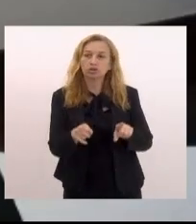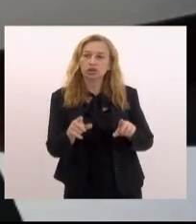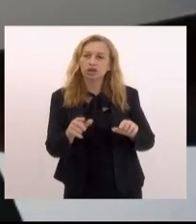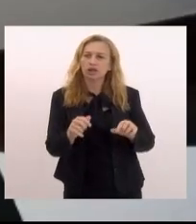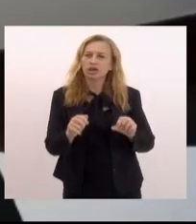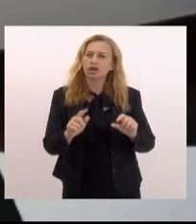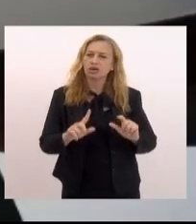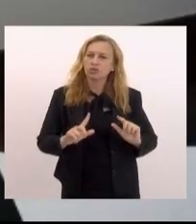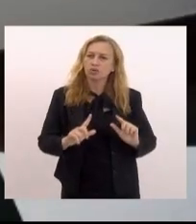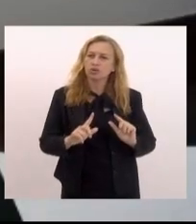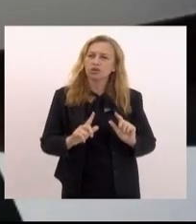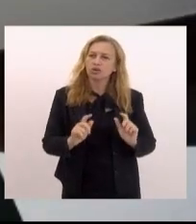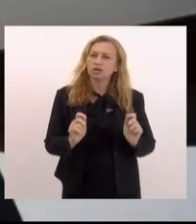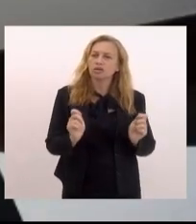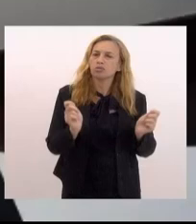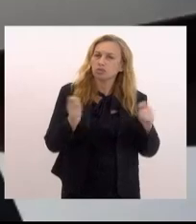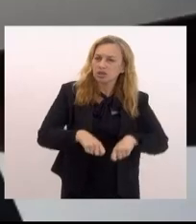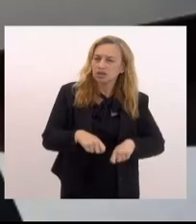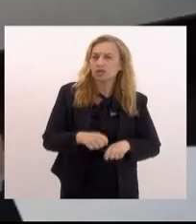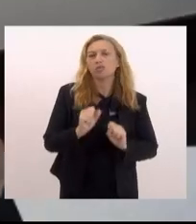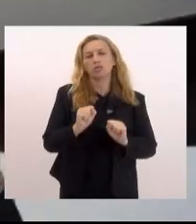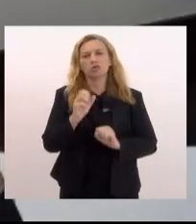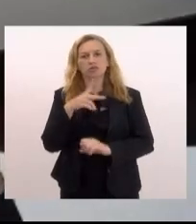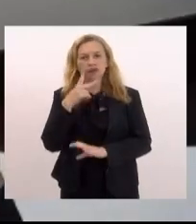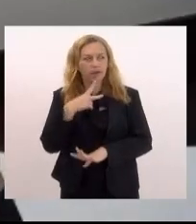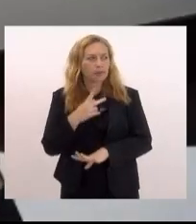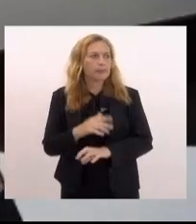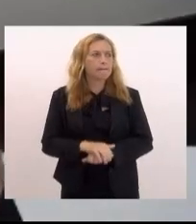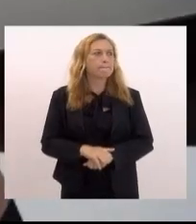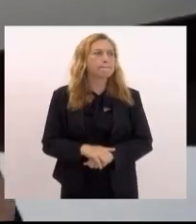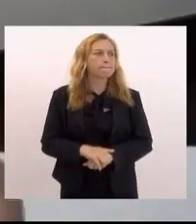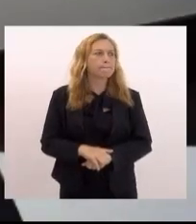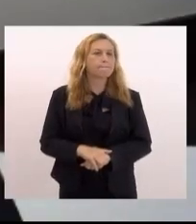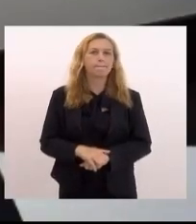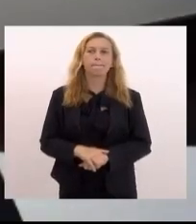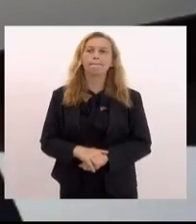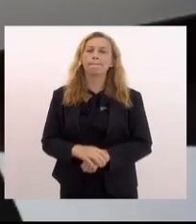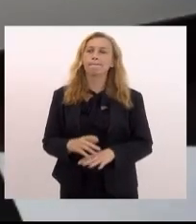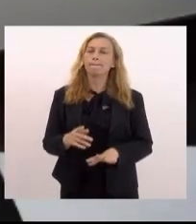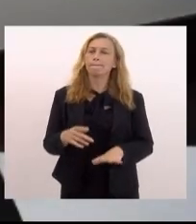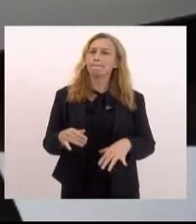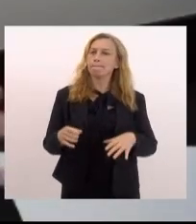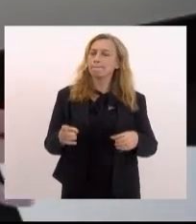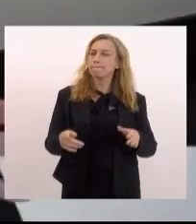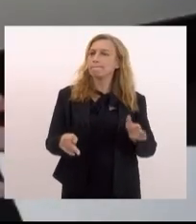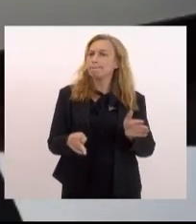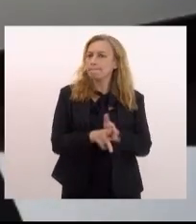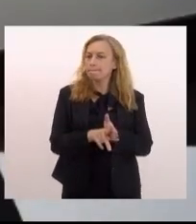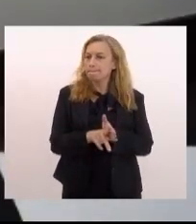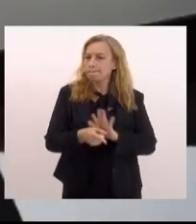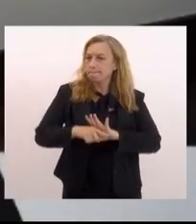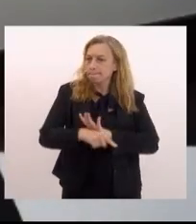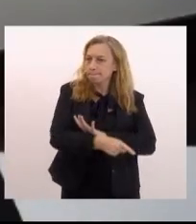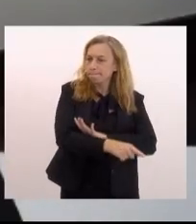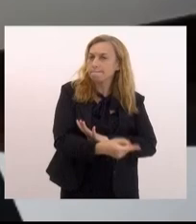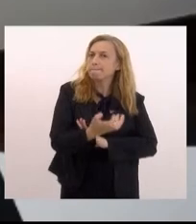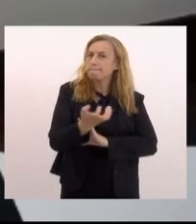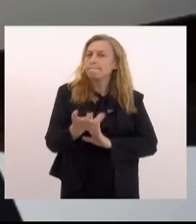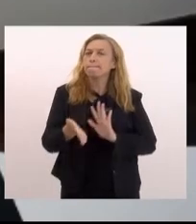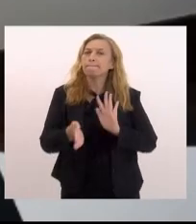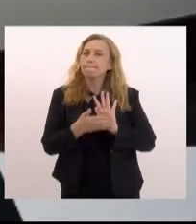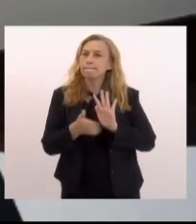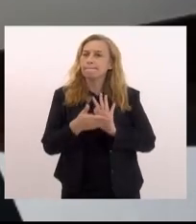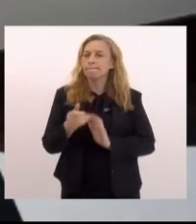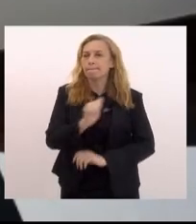outras potencialidades, como eu prefiro falar. Então, eu considero que o projeto merece ser aprofundado. Inclusive, queria propor,